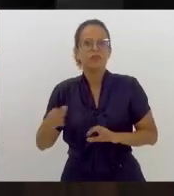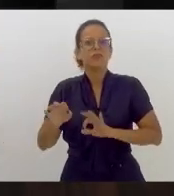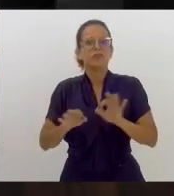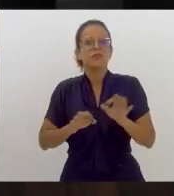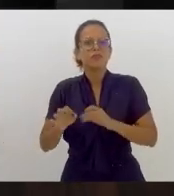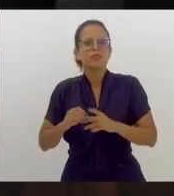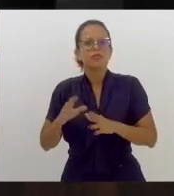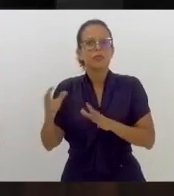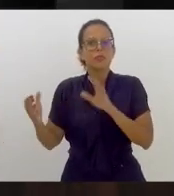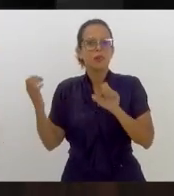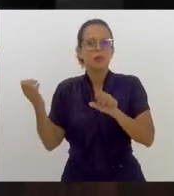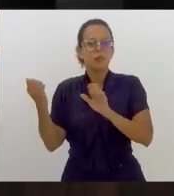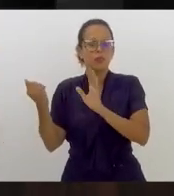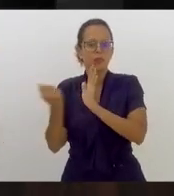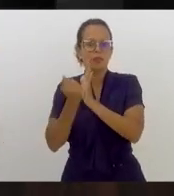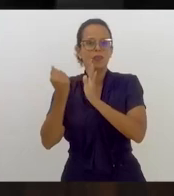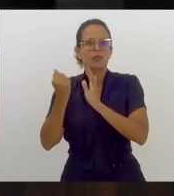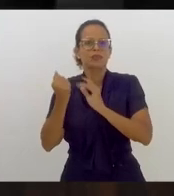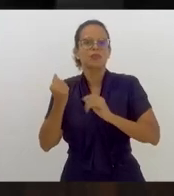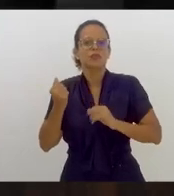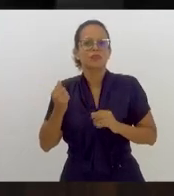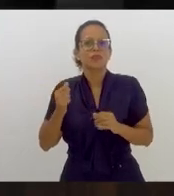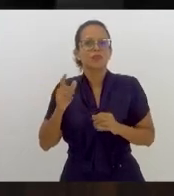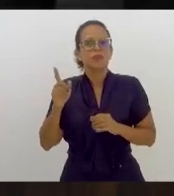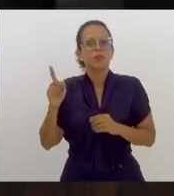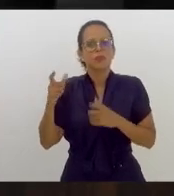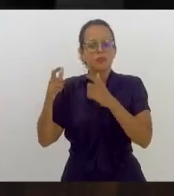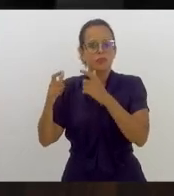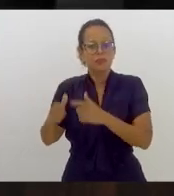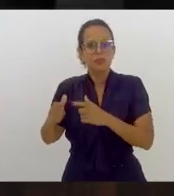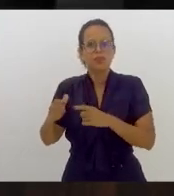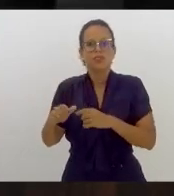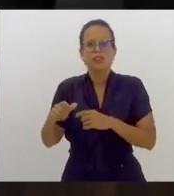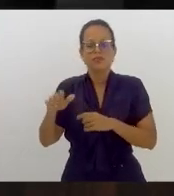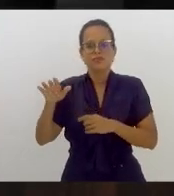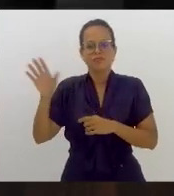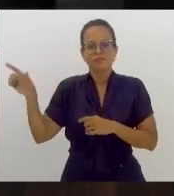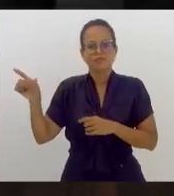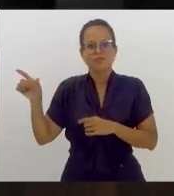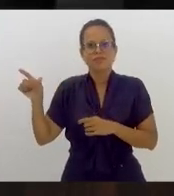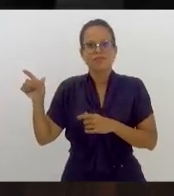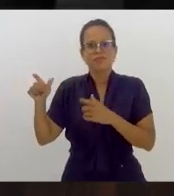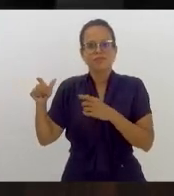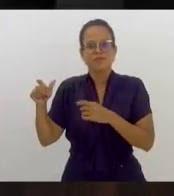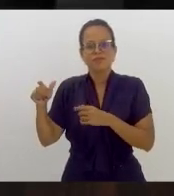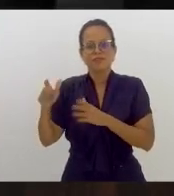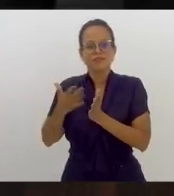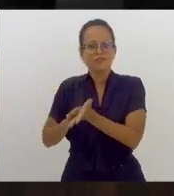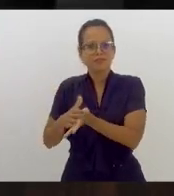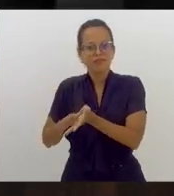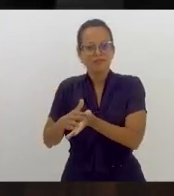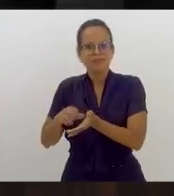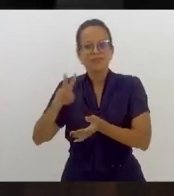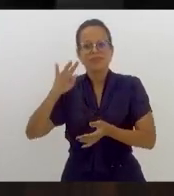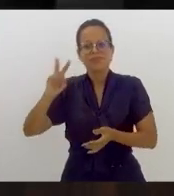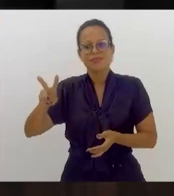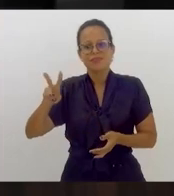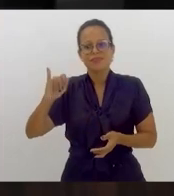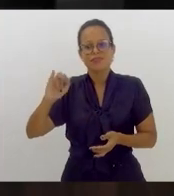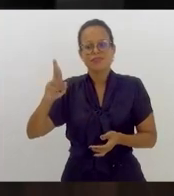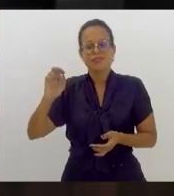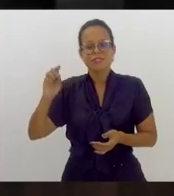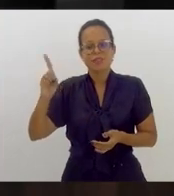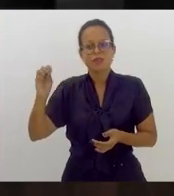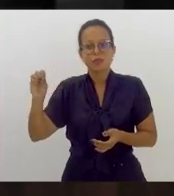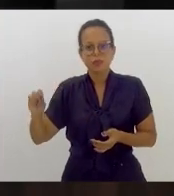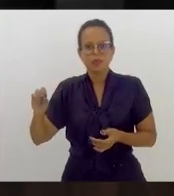material do Estado do Rio de Janeiro para fins de preservação cultural, Galeria da Velha Guarda do Grêmio Recreativo Escola de São Unidos de Viradouro e da Outras Providências, pendente